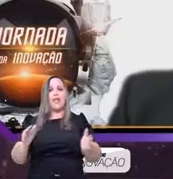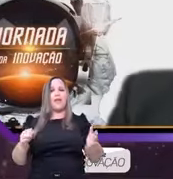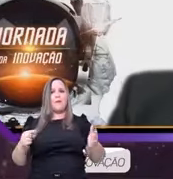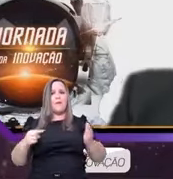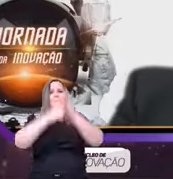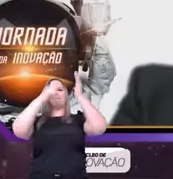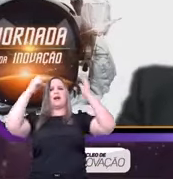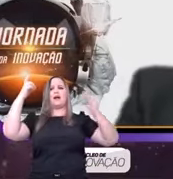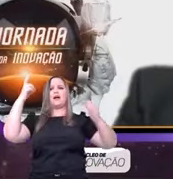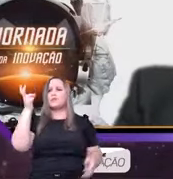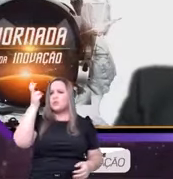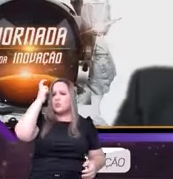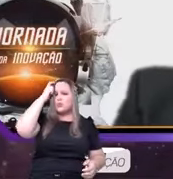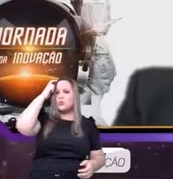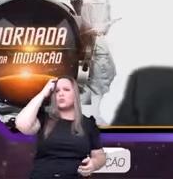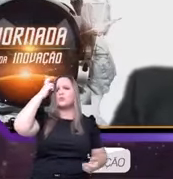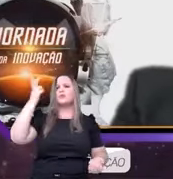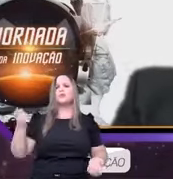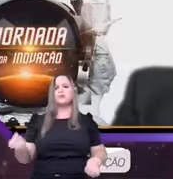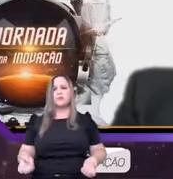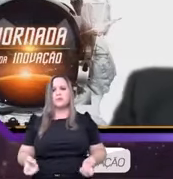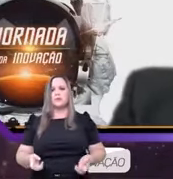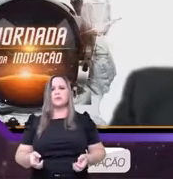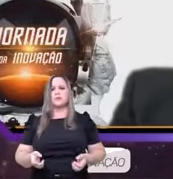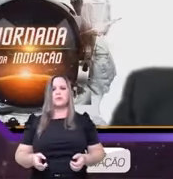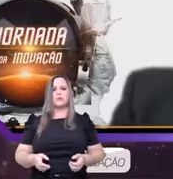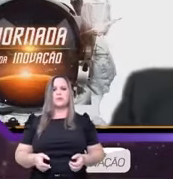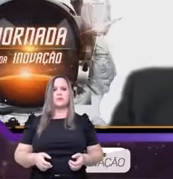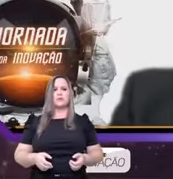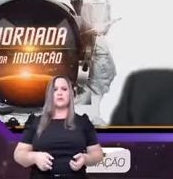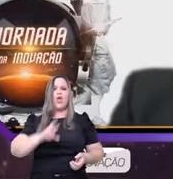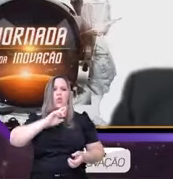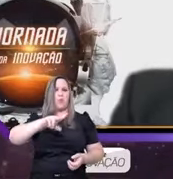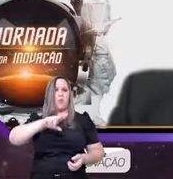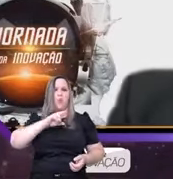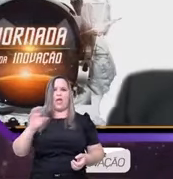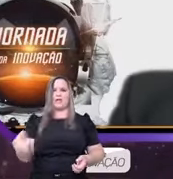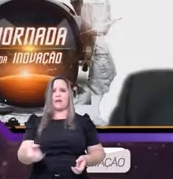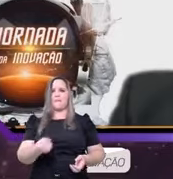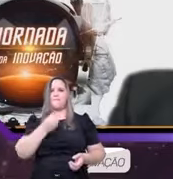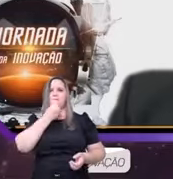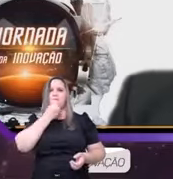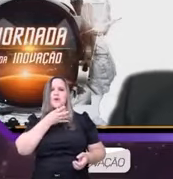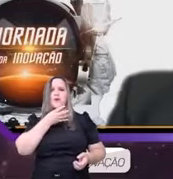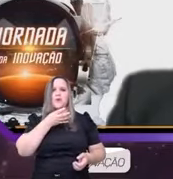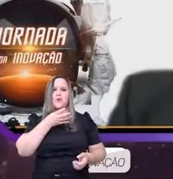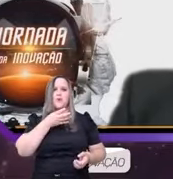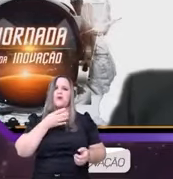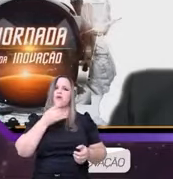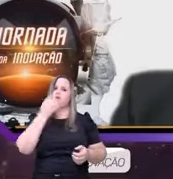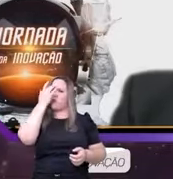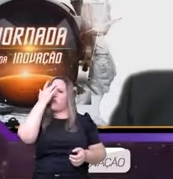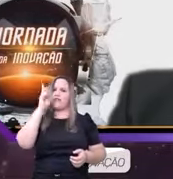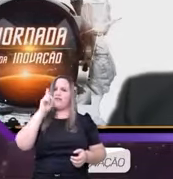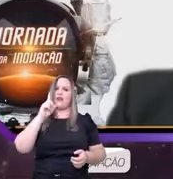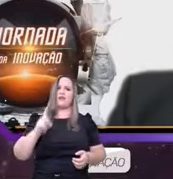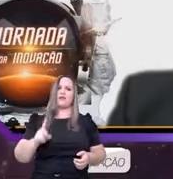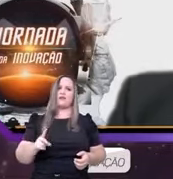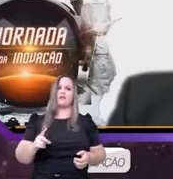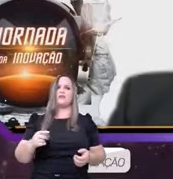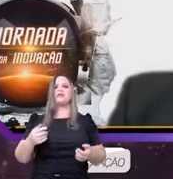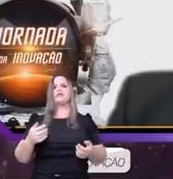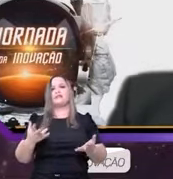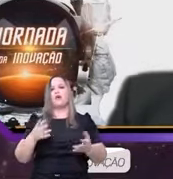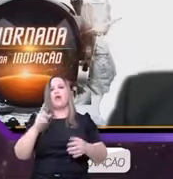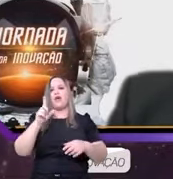chegar para um tribunal e falar assim, alguém errou e fez errado, não é fácil. Então, isso é uma mudança de